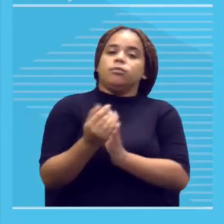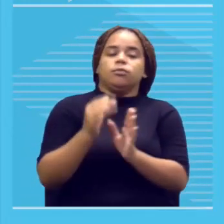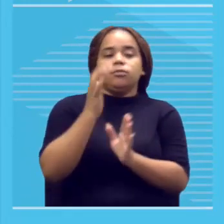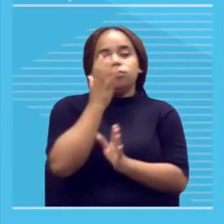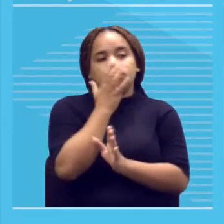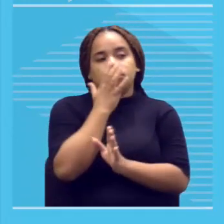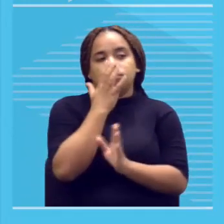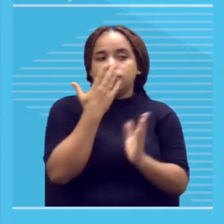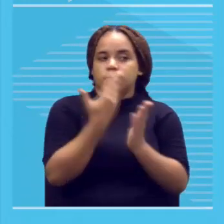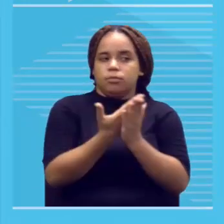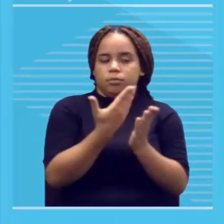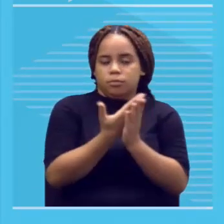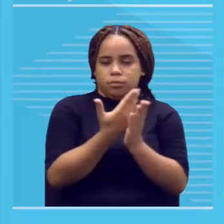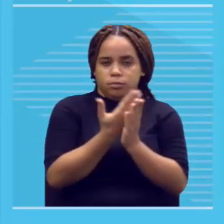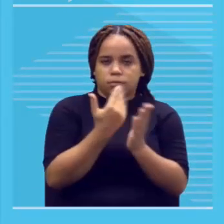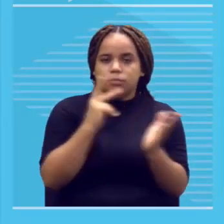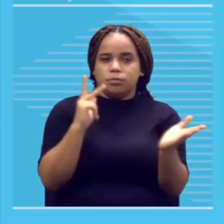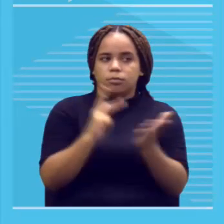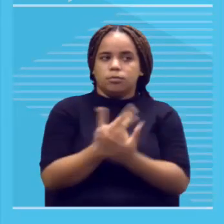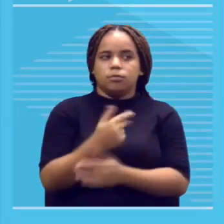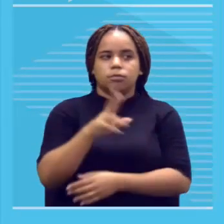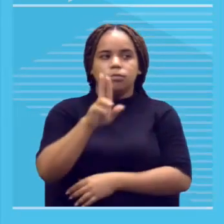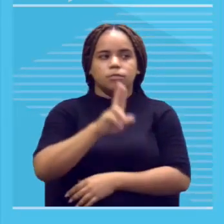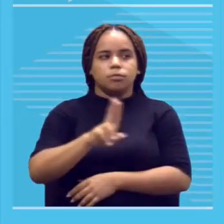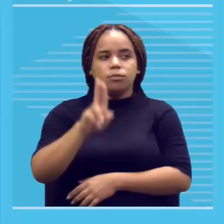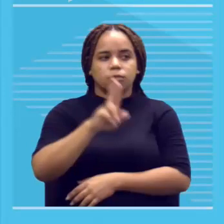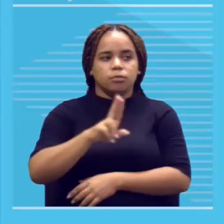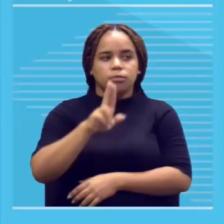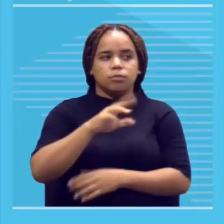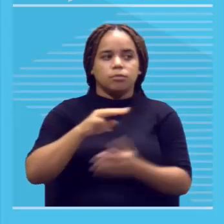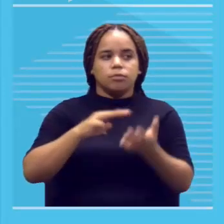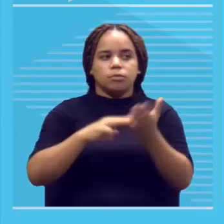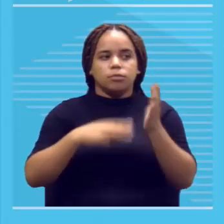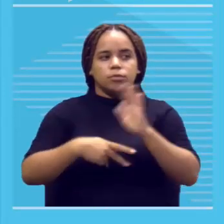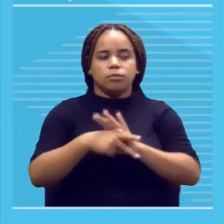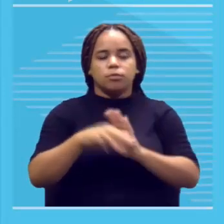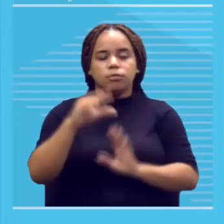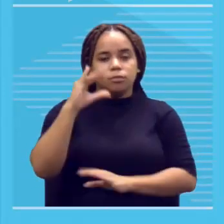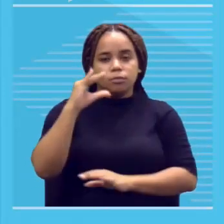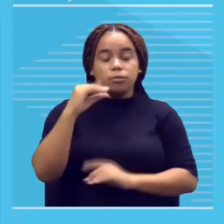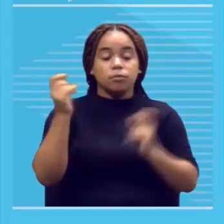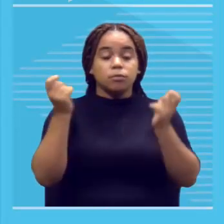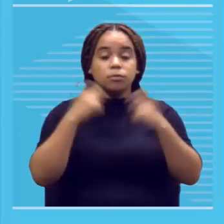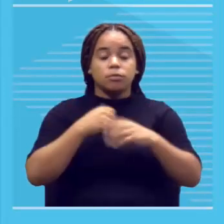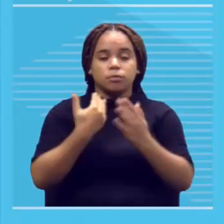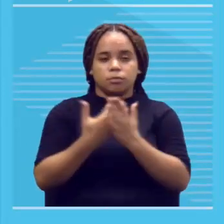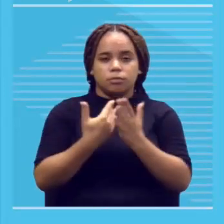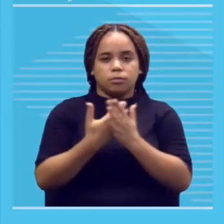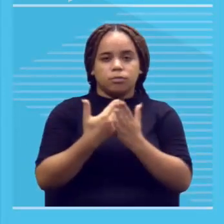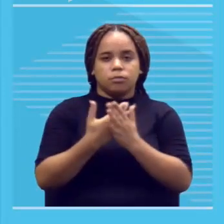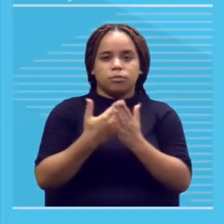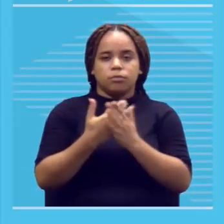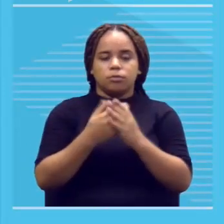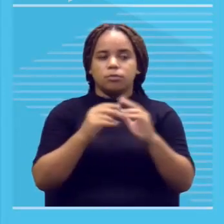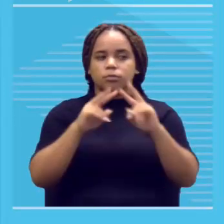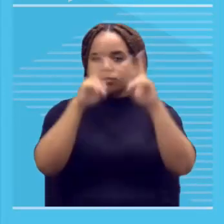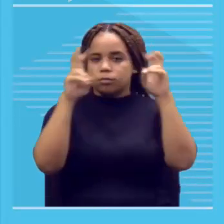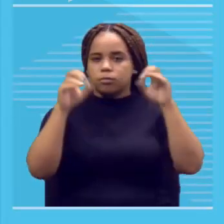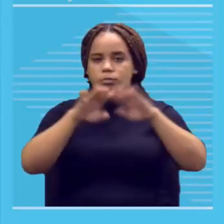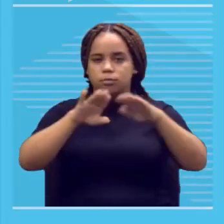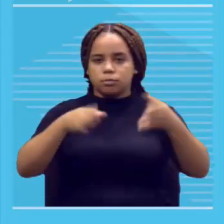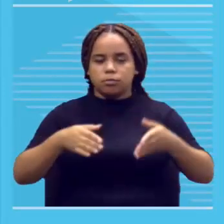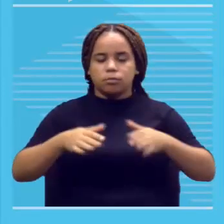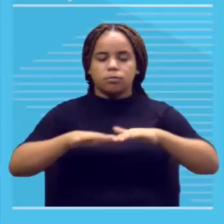observar a estudar o fenômenos e ele utilizou o método científico para estudar o fenômeno das mesas girantes e